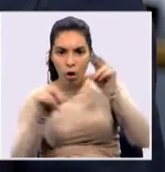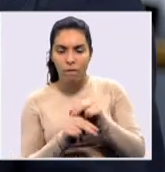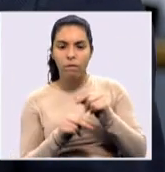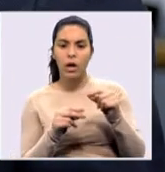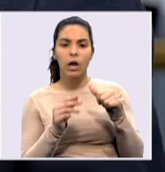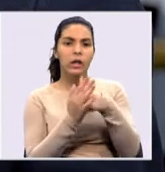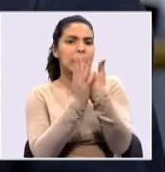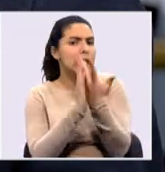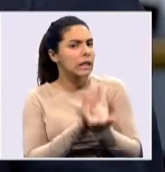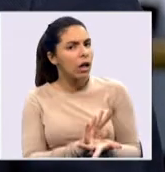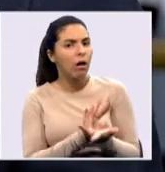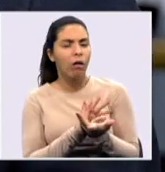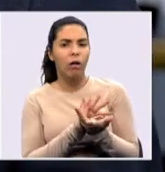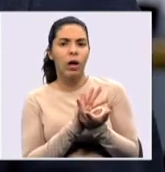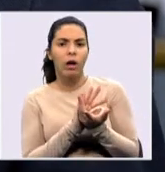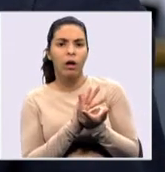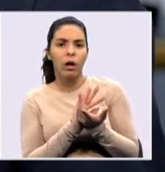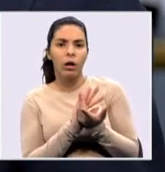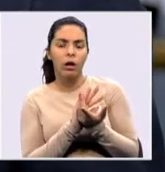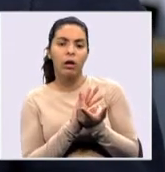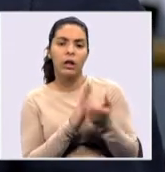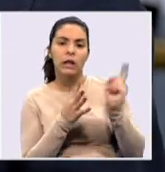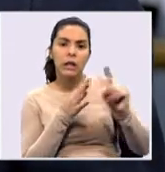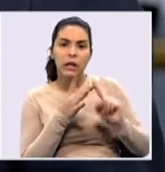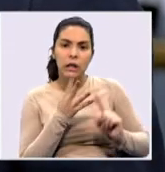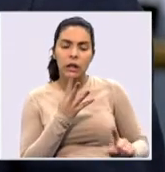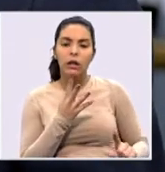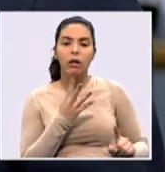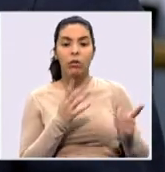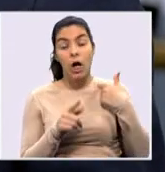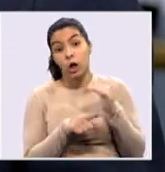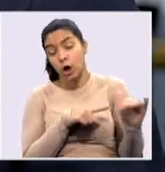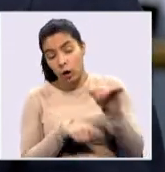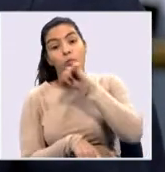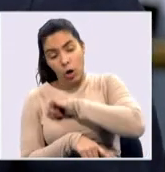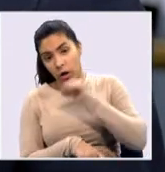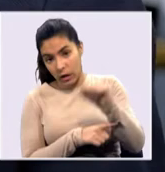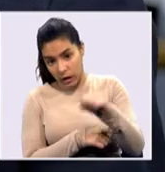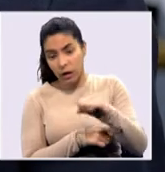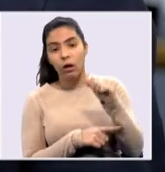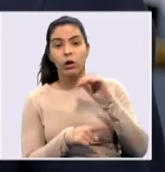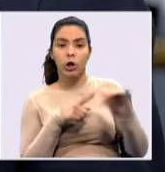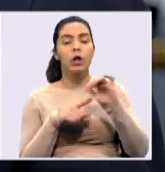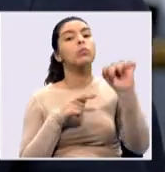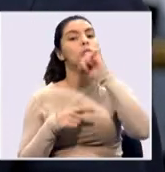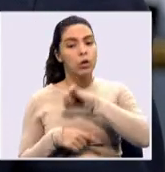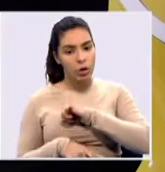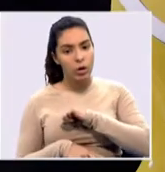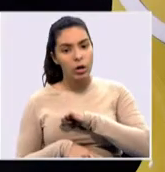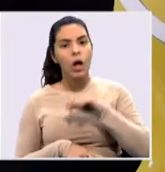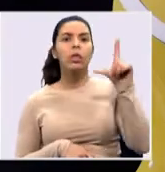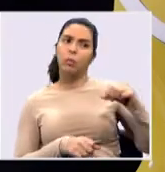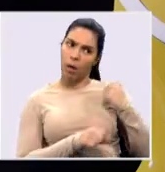mobilidade. Estão aqui vários ingredientes que tivemos sorte e a sorte faz sempre parte dos claro.